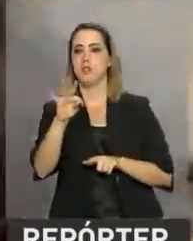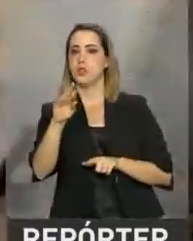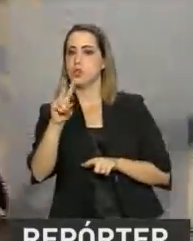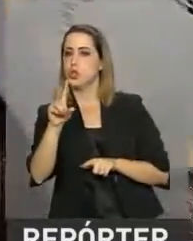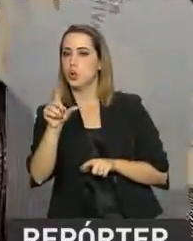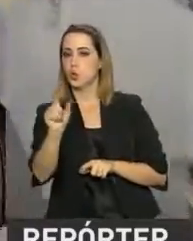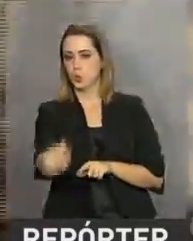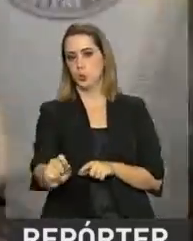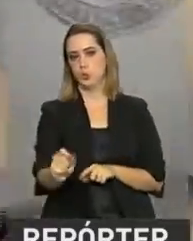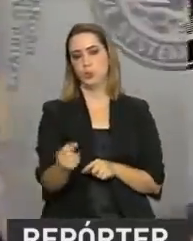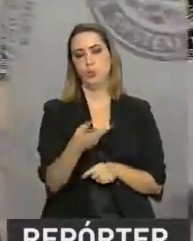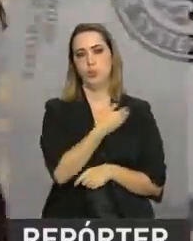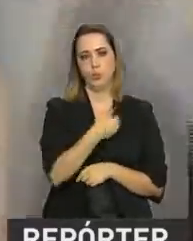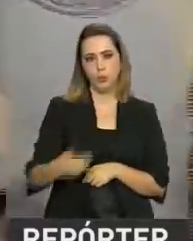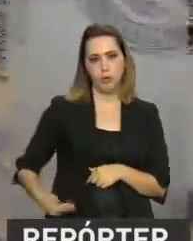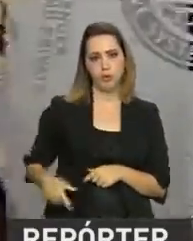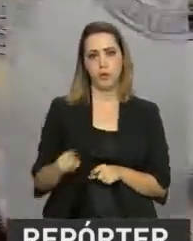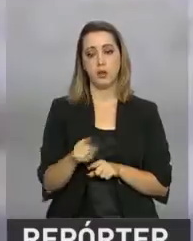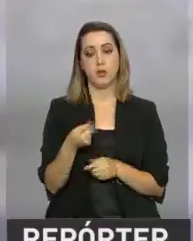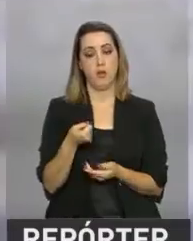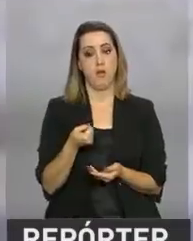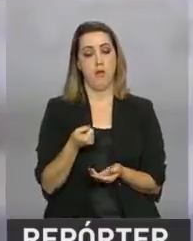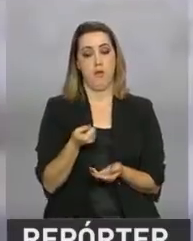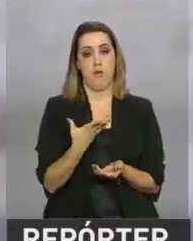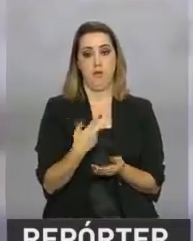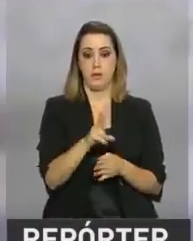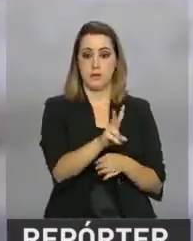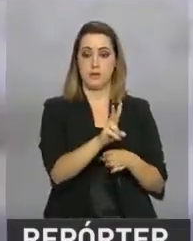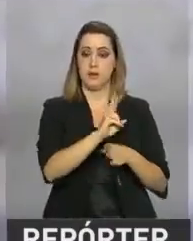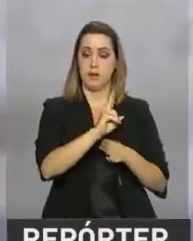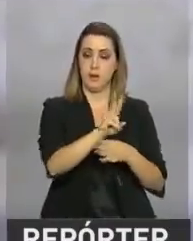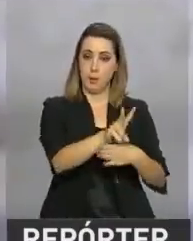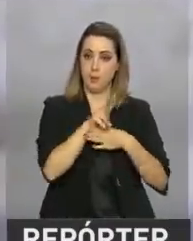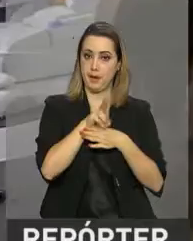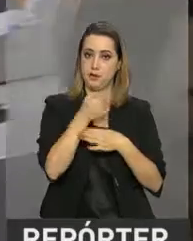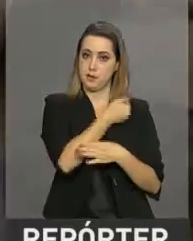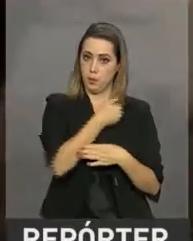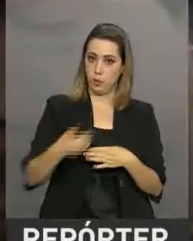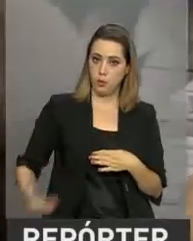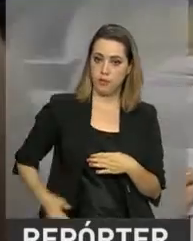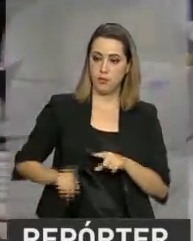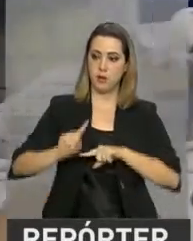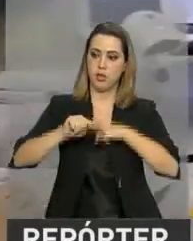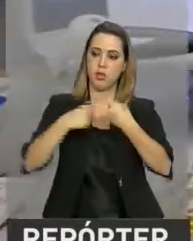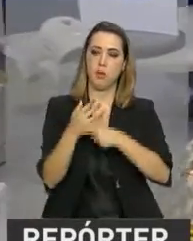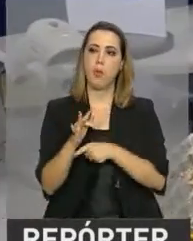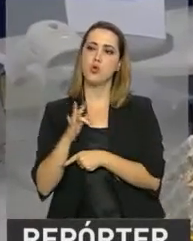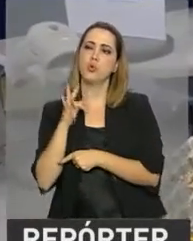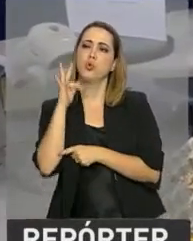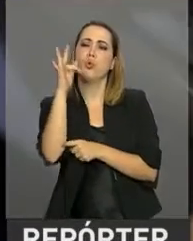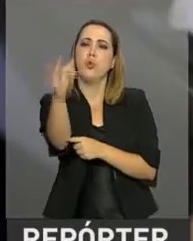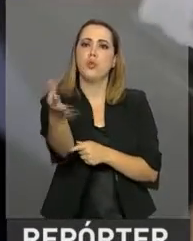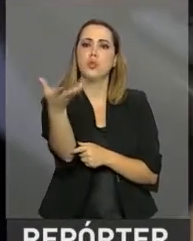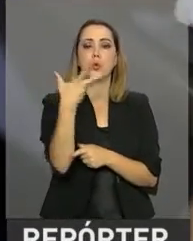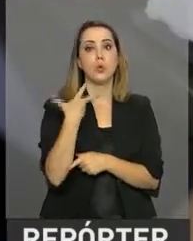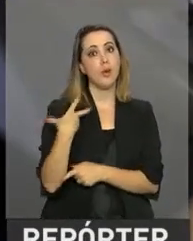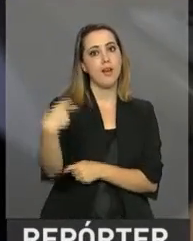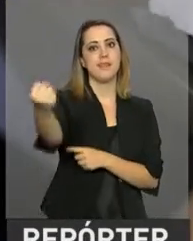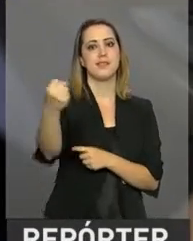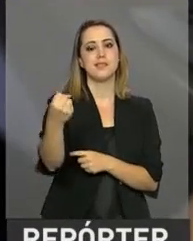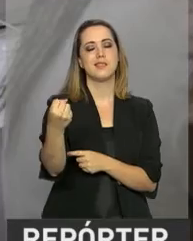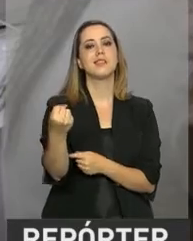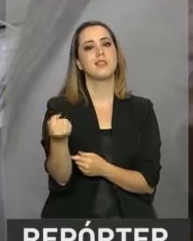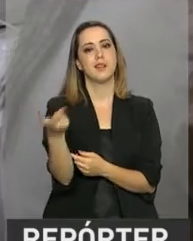para o governo brasileiro em troca do direito de receber no futuro o valor acrescido dos juros sobre esse